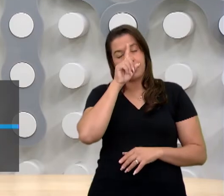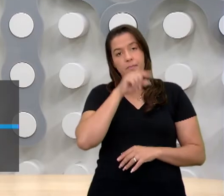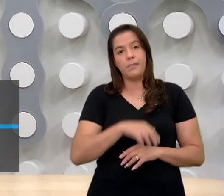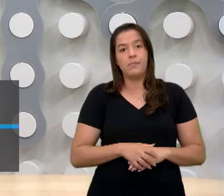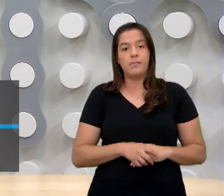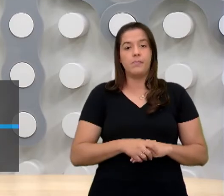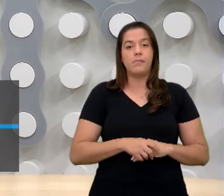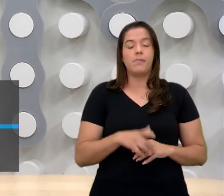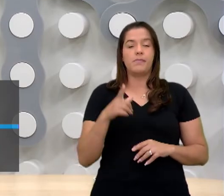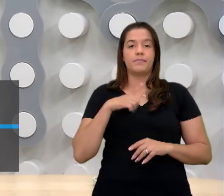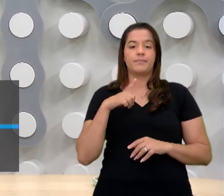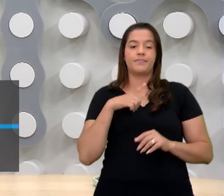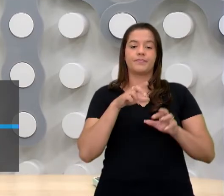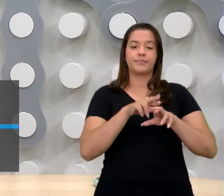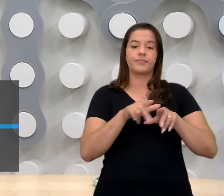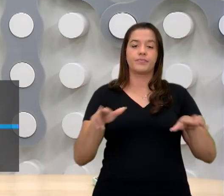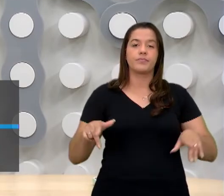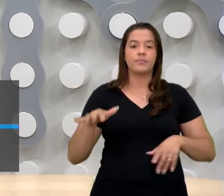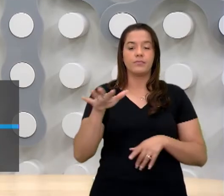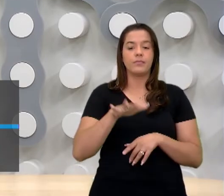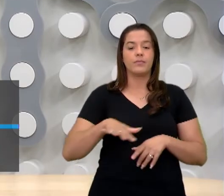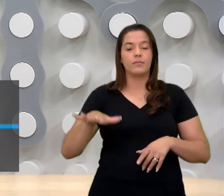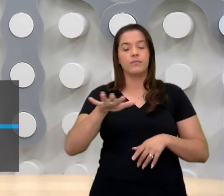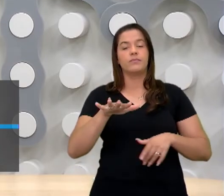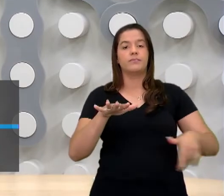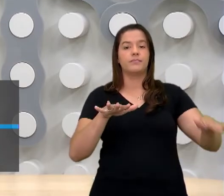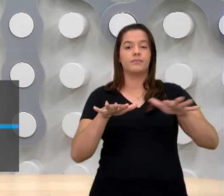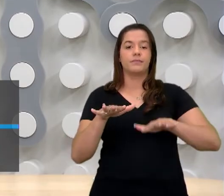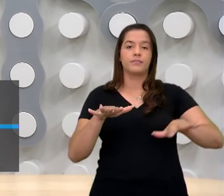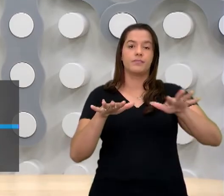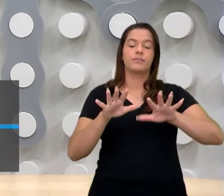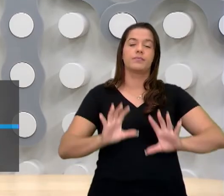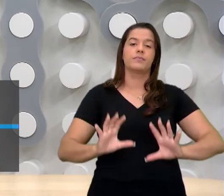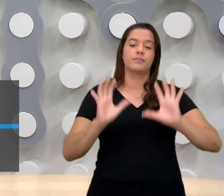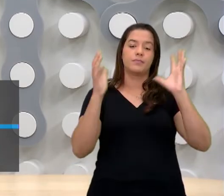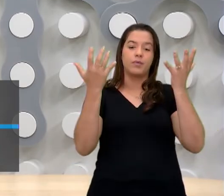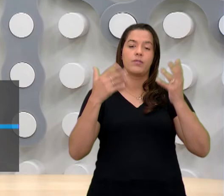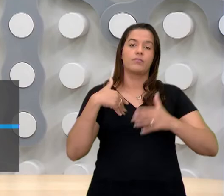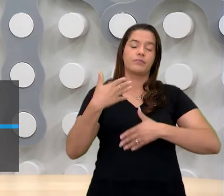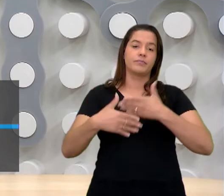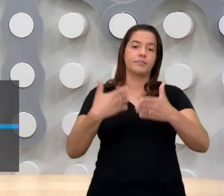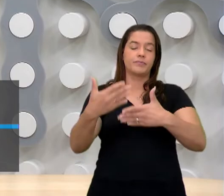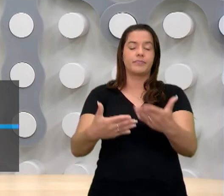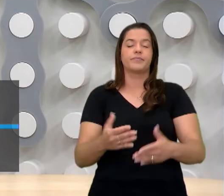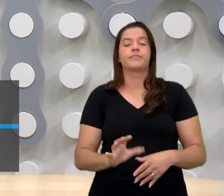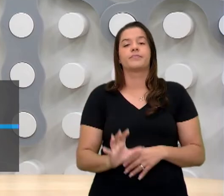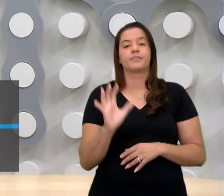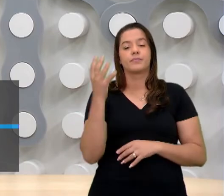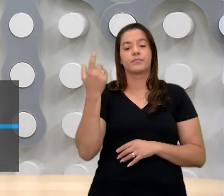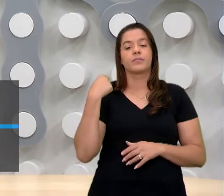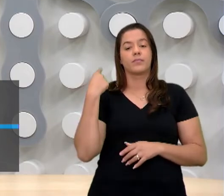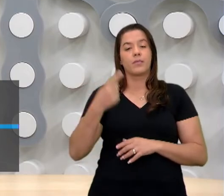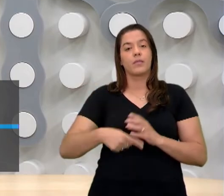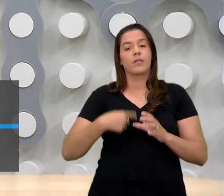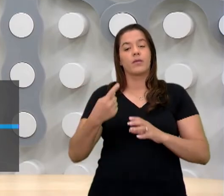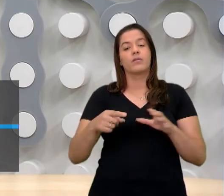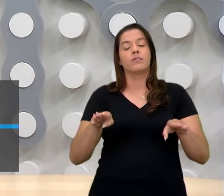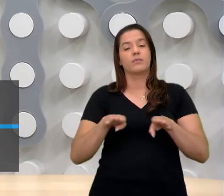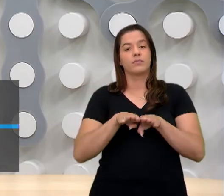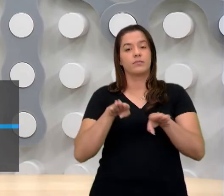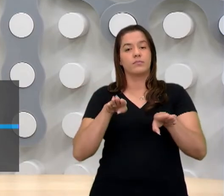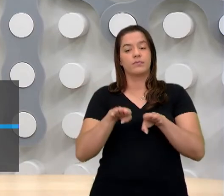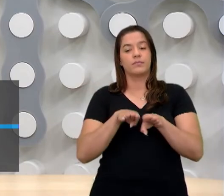várias regiões no mundo que tem essa projeção, né, de eventos catastróficos aí pela questão aí das